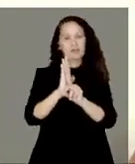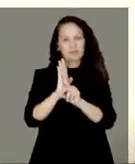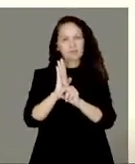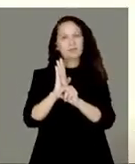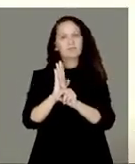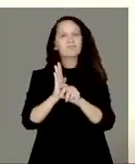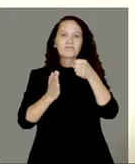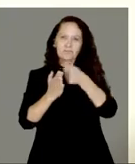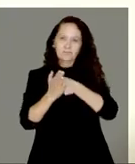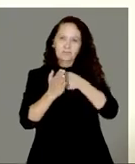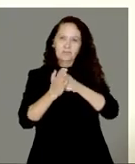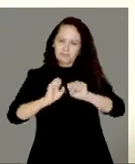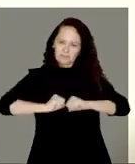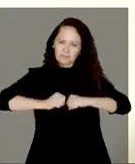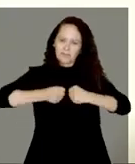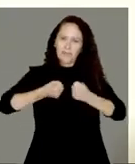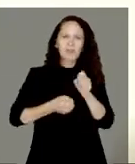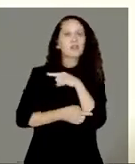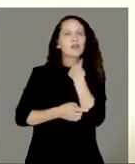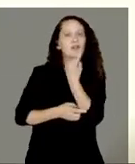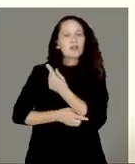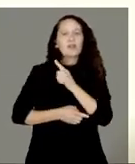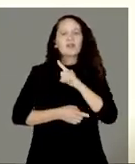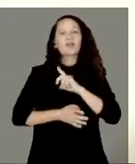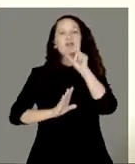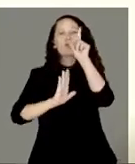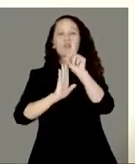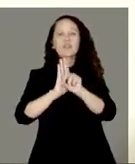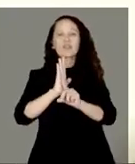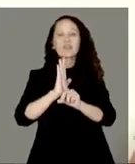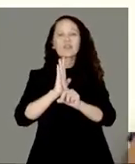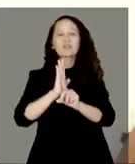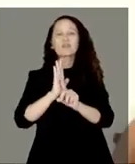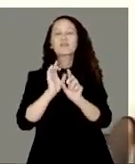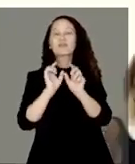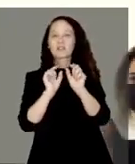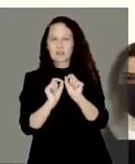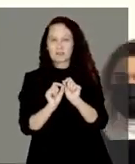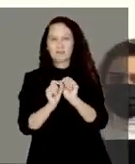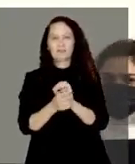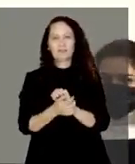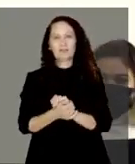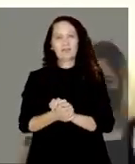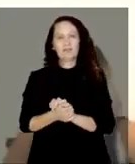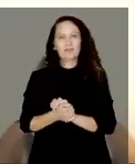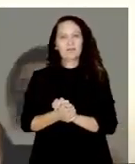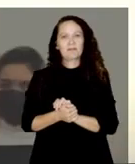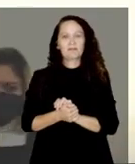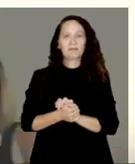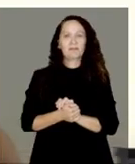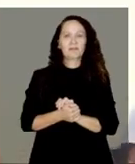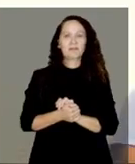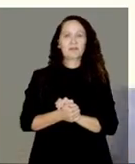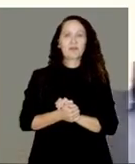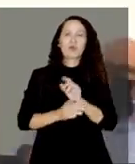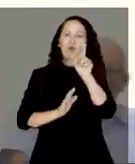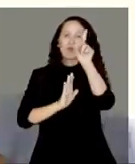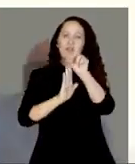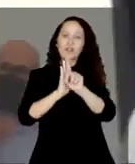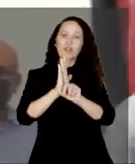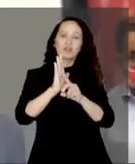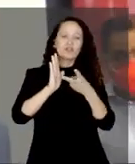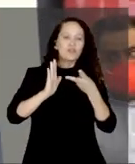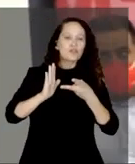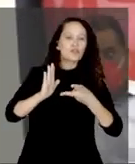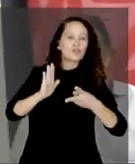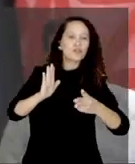anônimos, que não tem nome, que a gente não sabe ainda quem são, de muitos